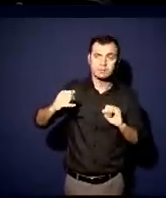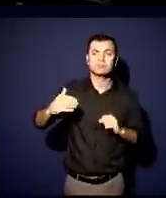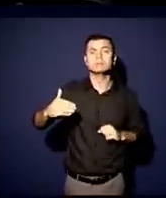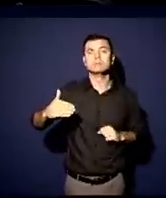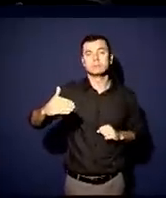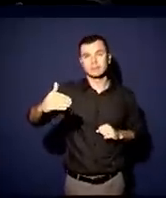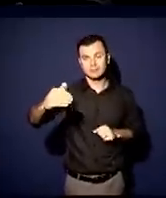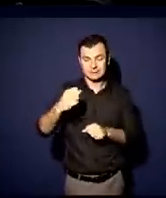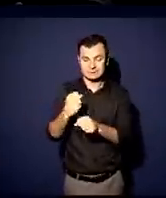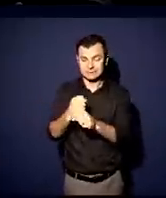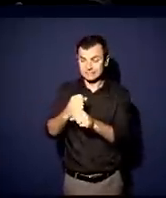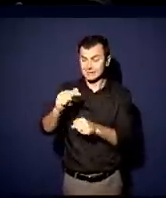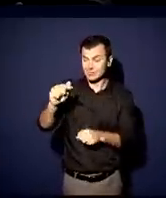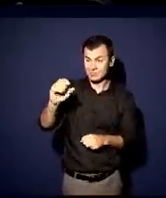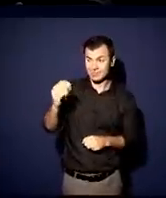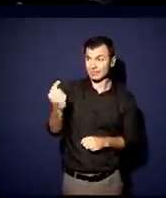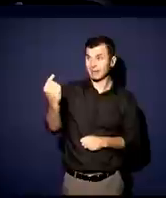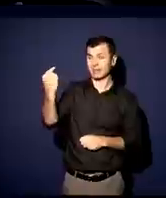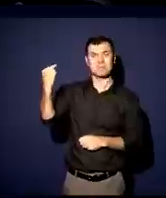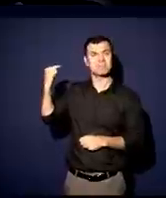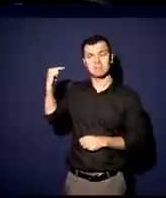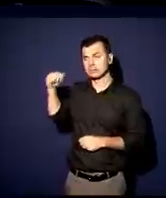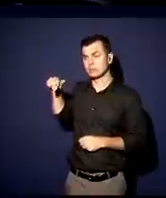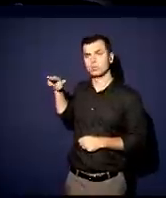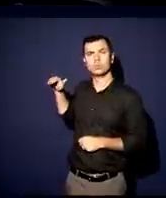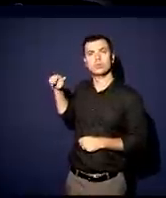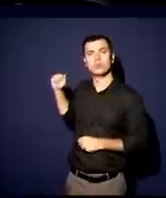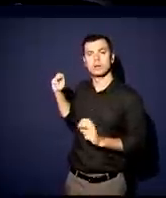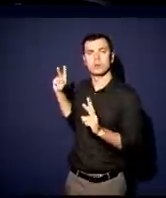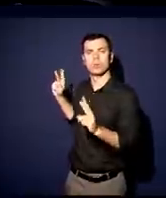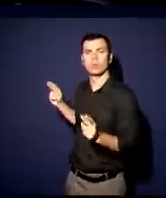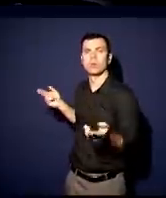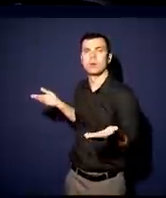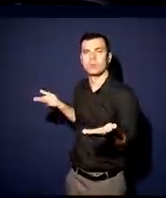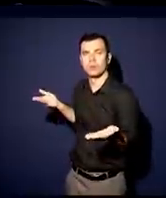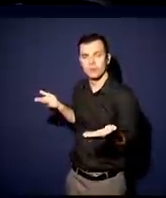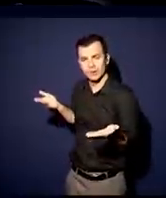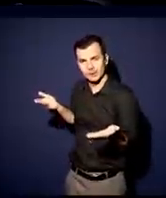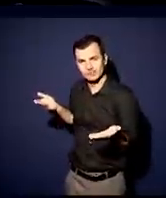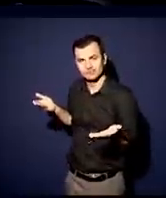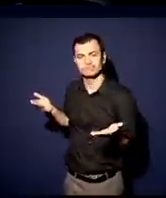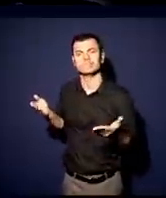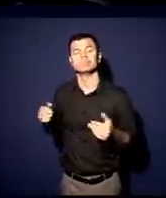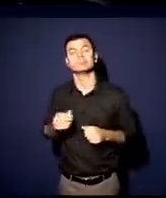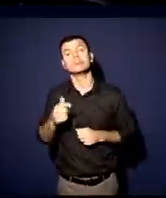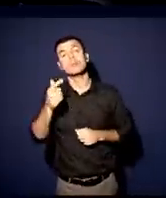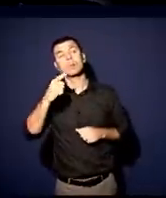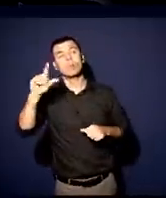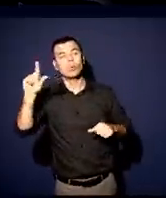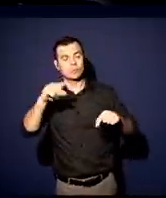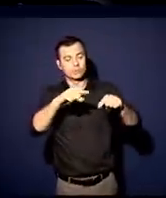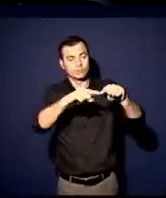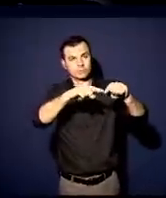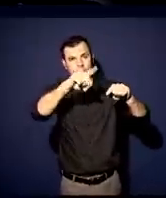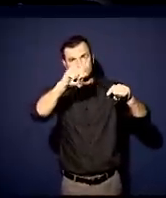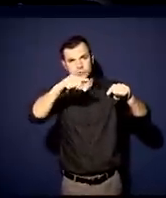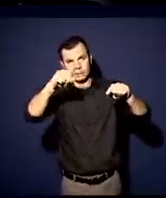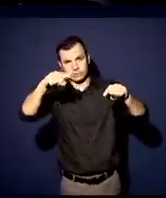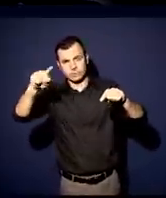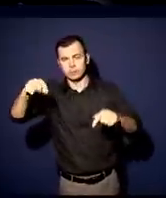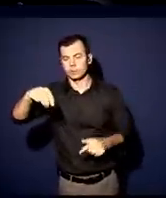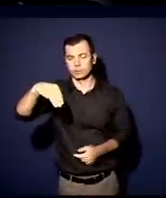últimos 70 anos, pós-guerra, estava contratado uma recessão. Então, outros indicadores. O M2 está